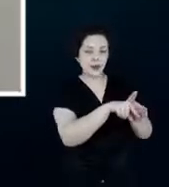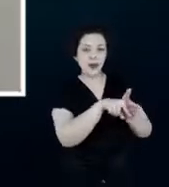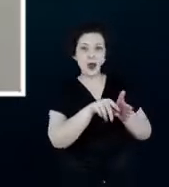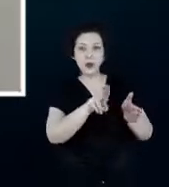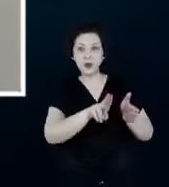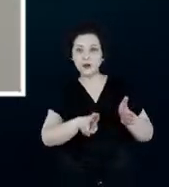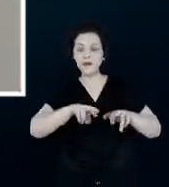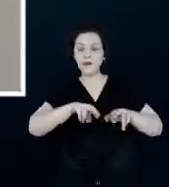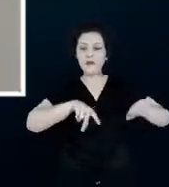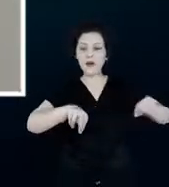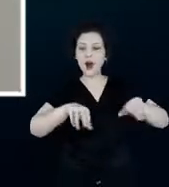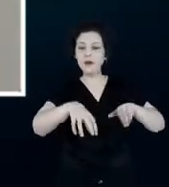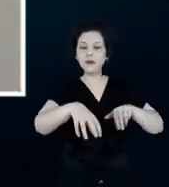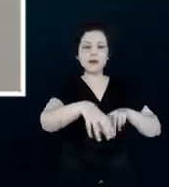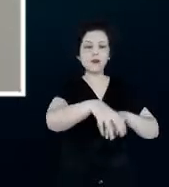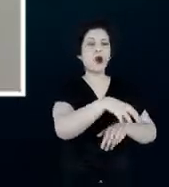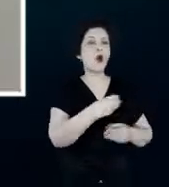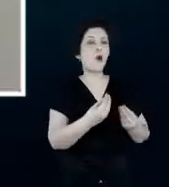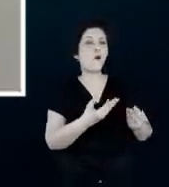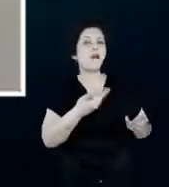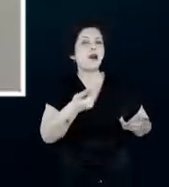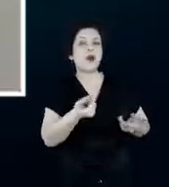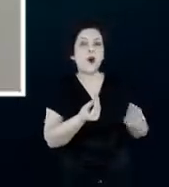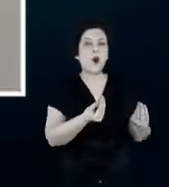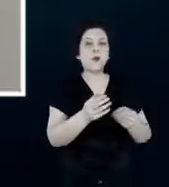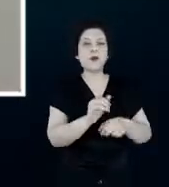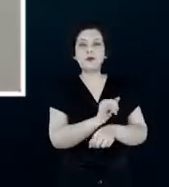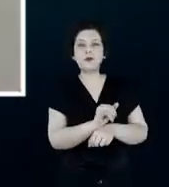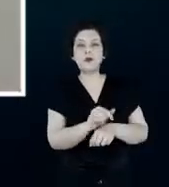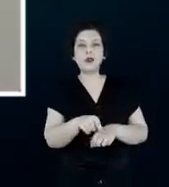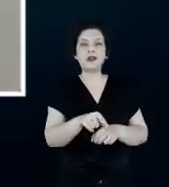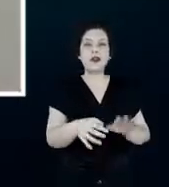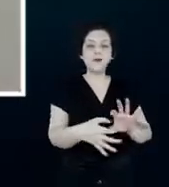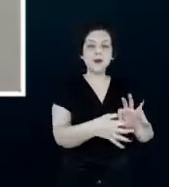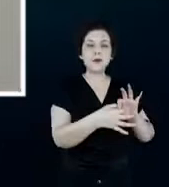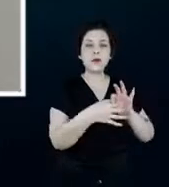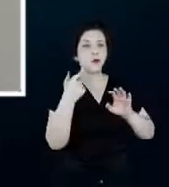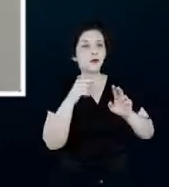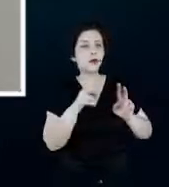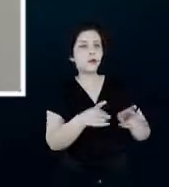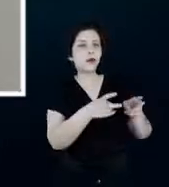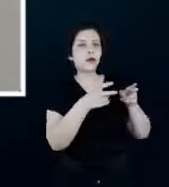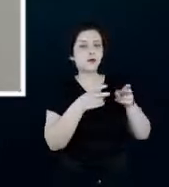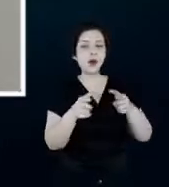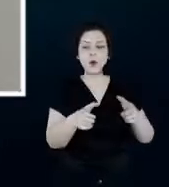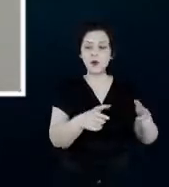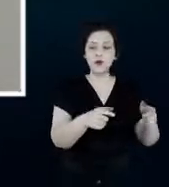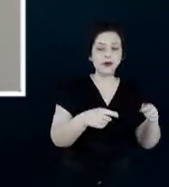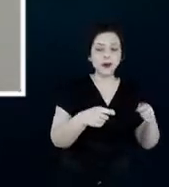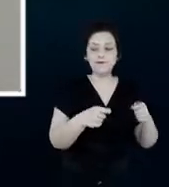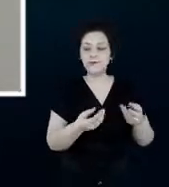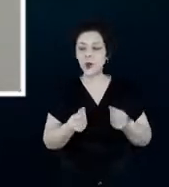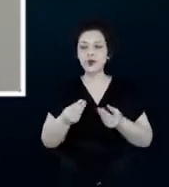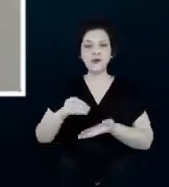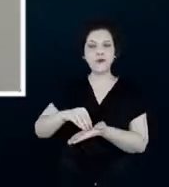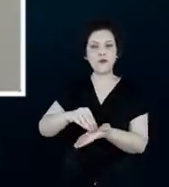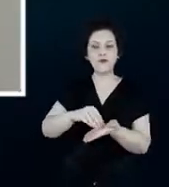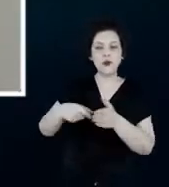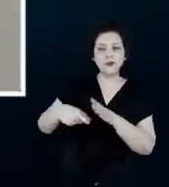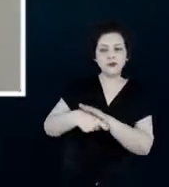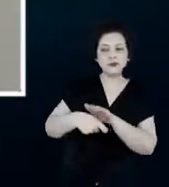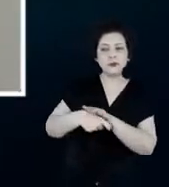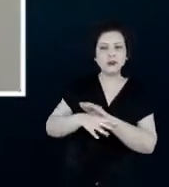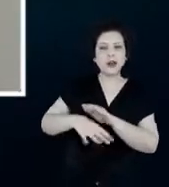é que a gente usa essa infraestrutura melhor? A gente tem que poder enxergar onde existe a lacuna dos investimentos em